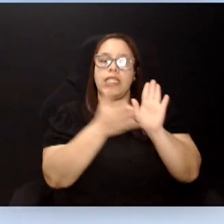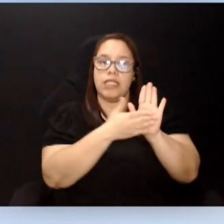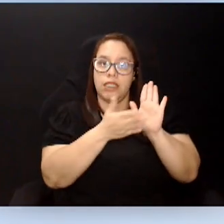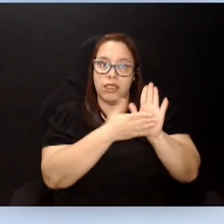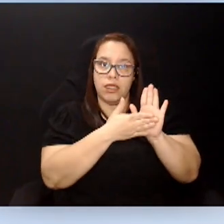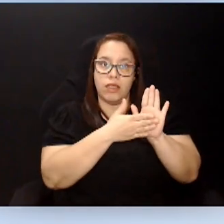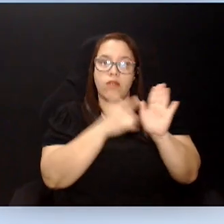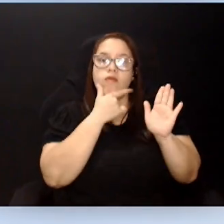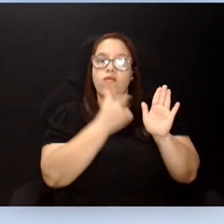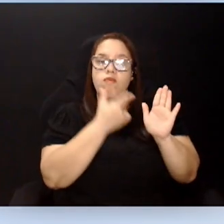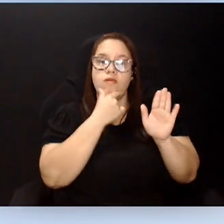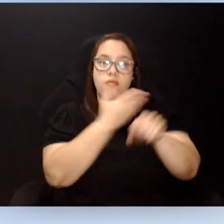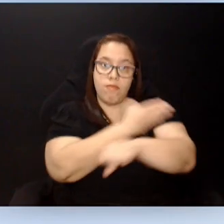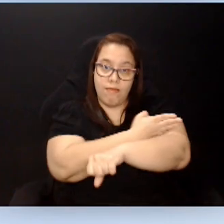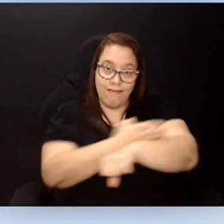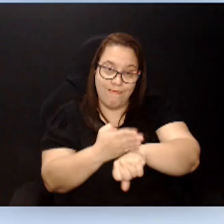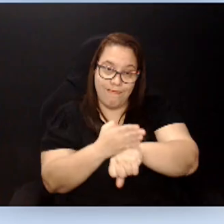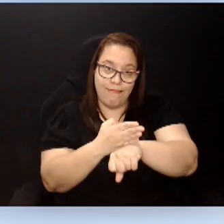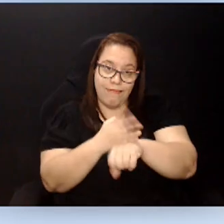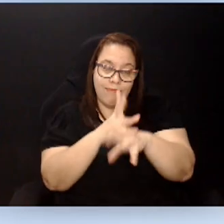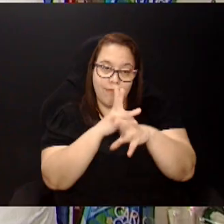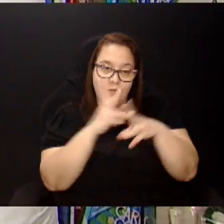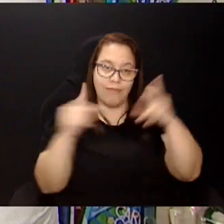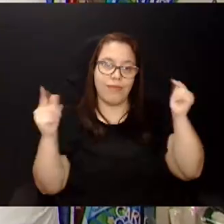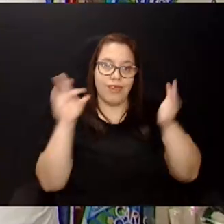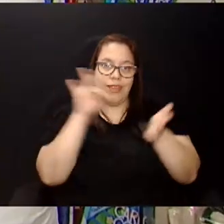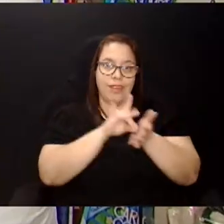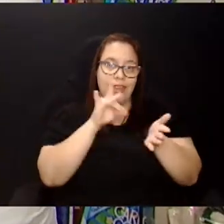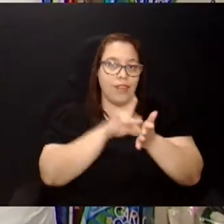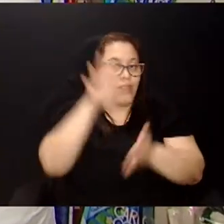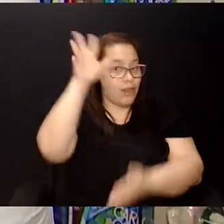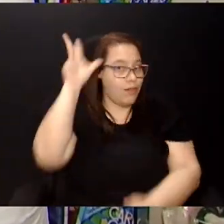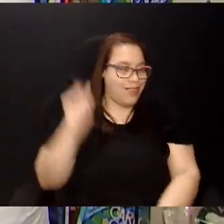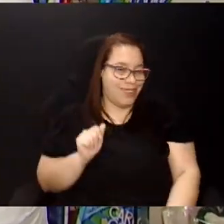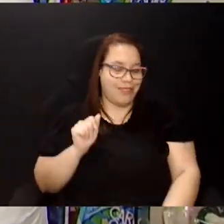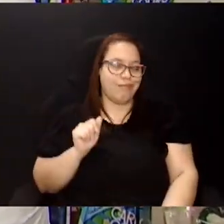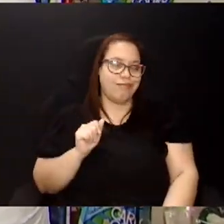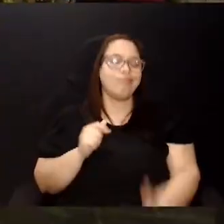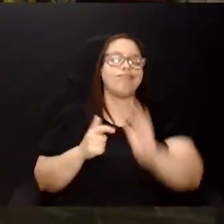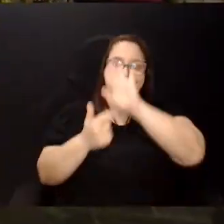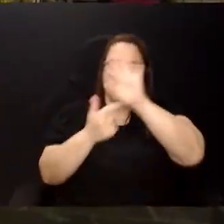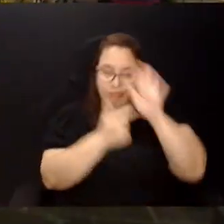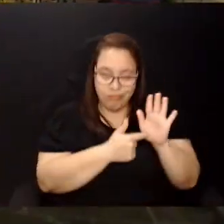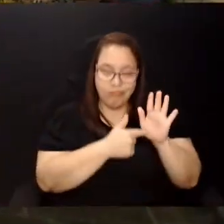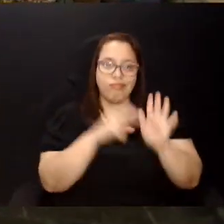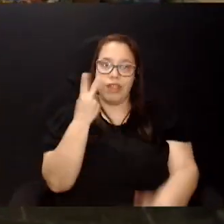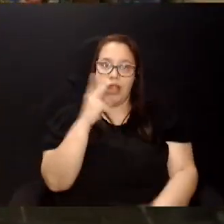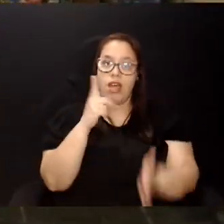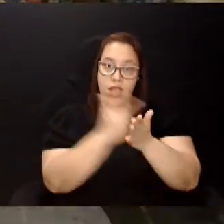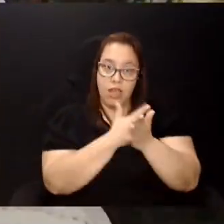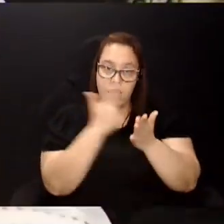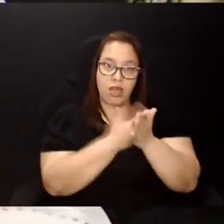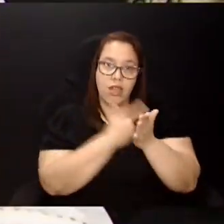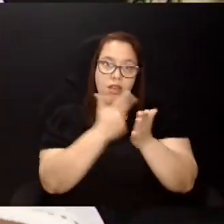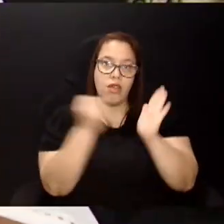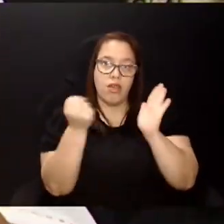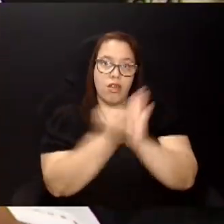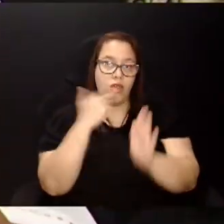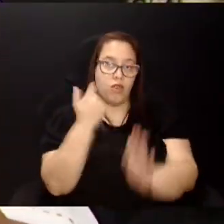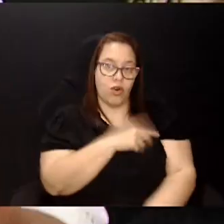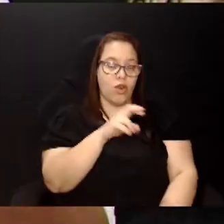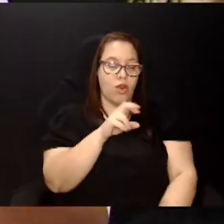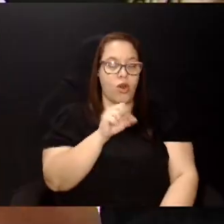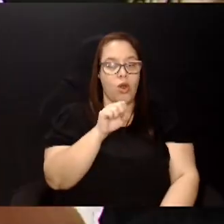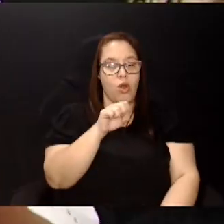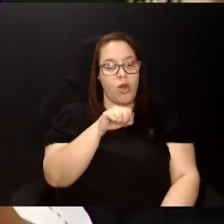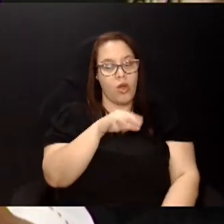homem branco apagando suas origens africanas. A obra é o segundo livro do selo Nossa Gente. O dono